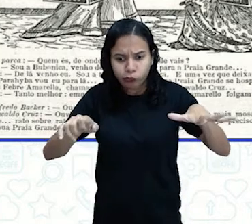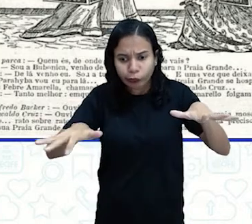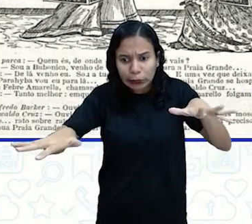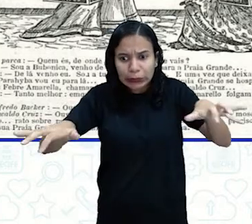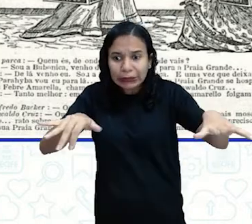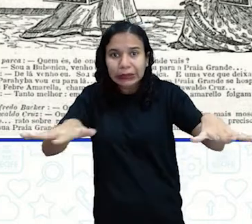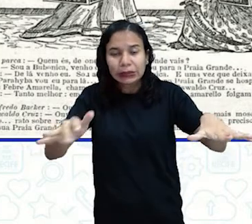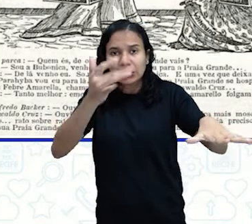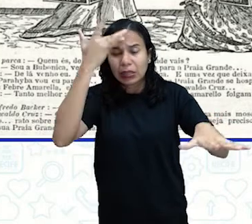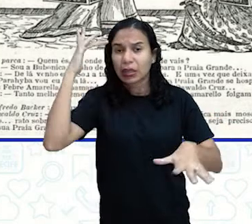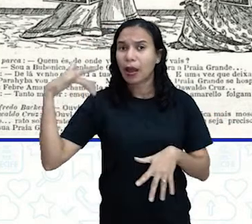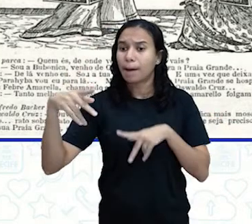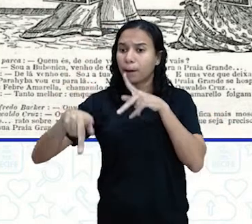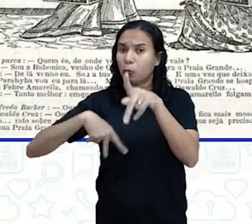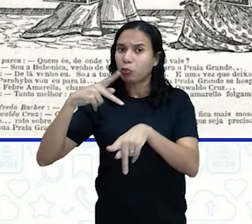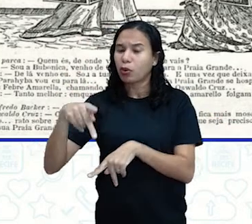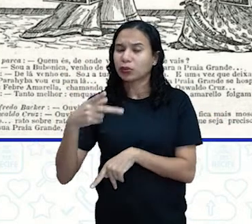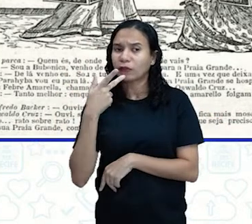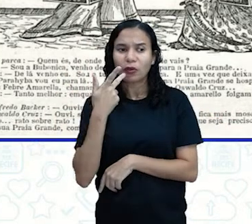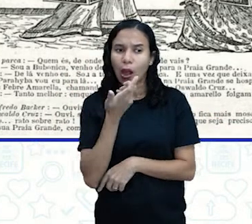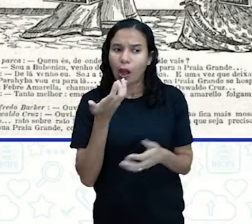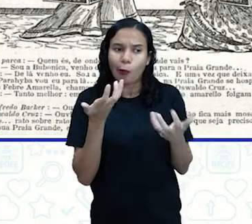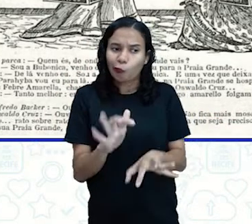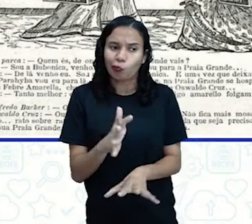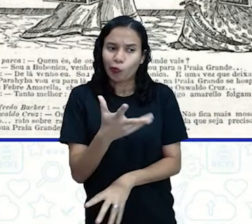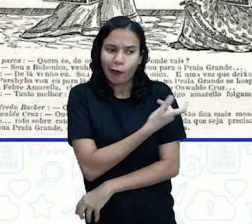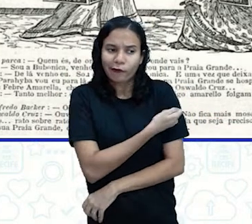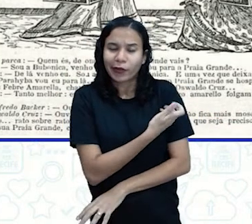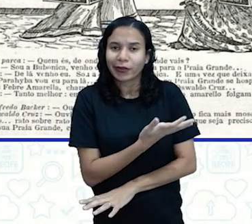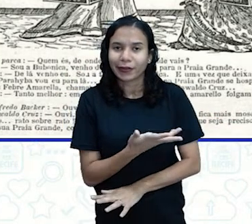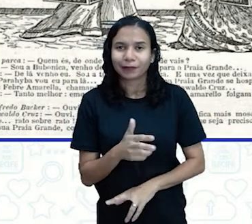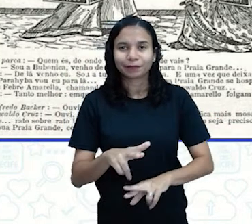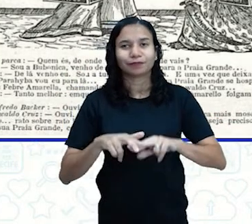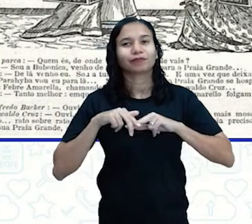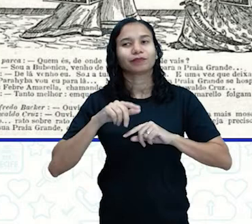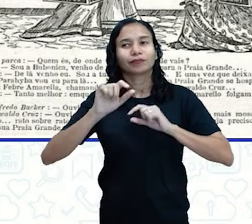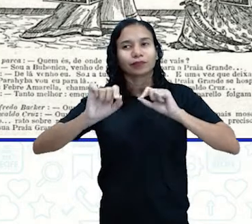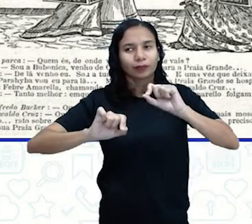de convencer as pessoas a não se vacinarem. Então, veja,